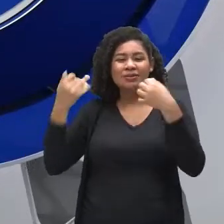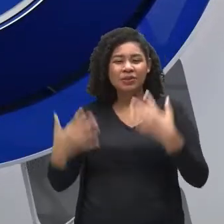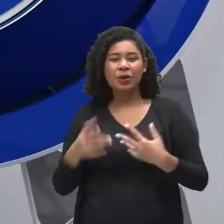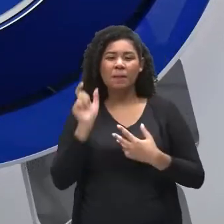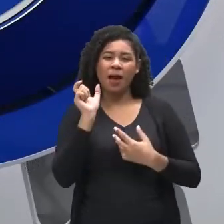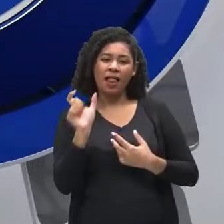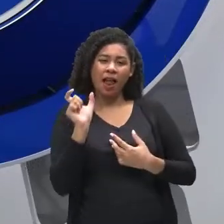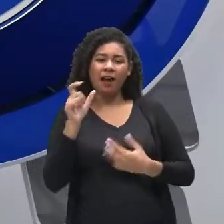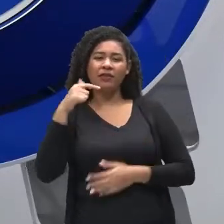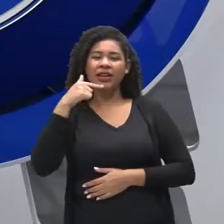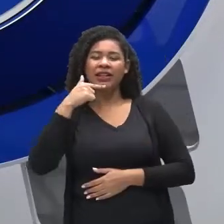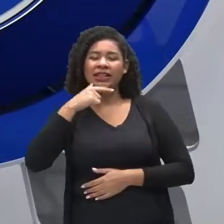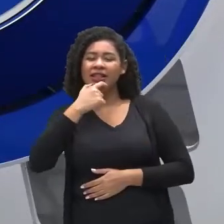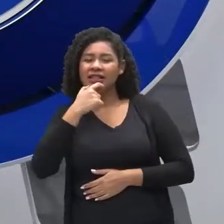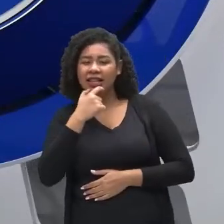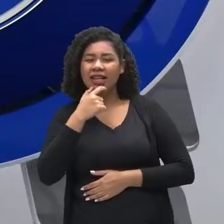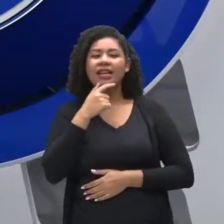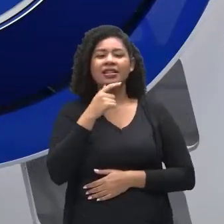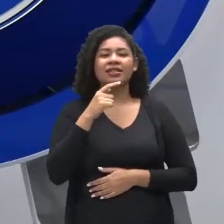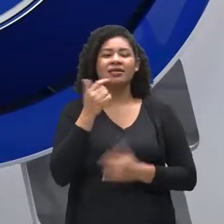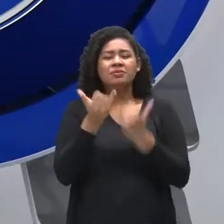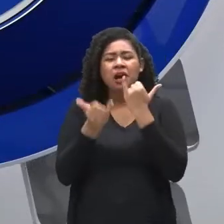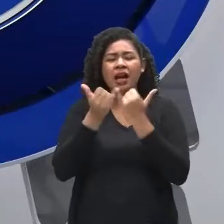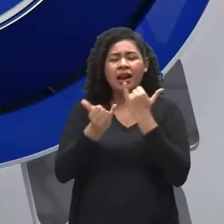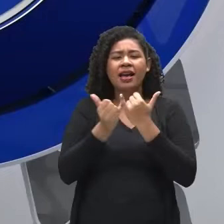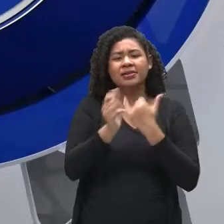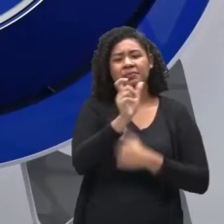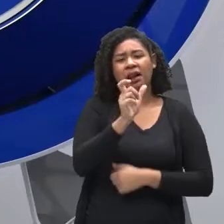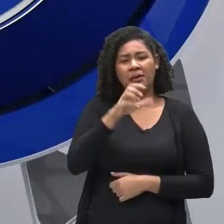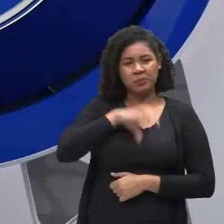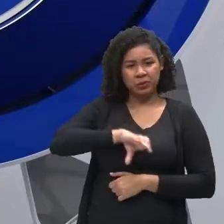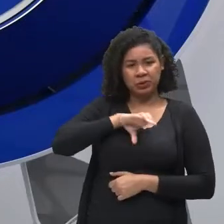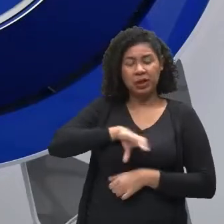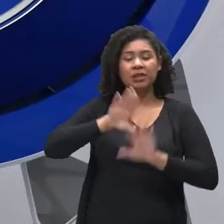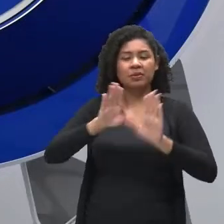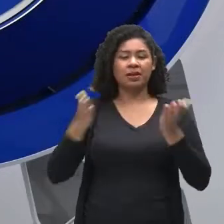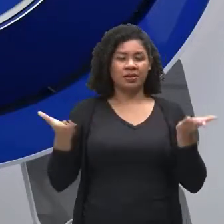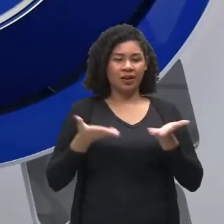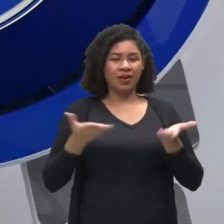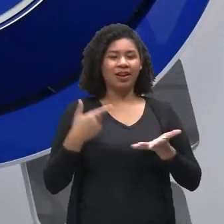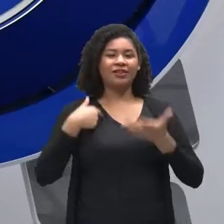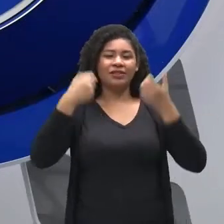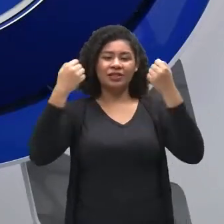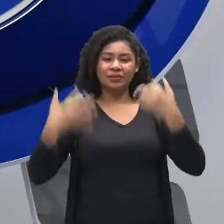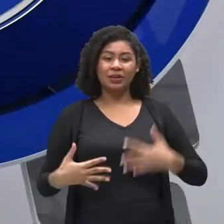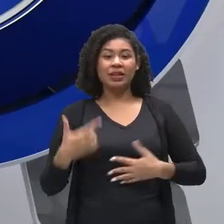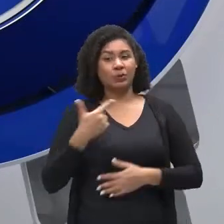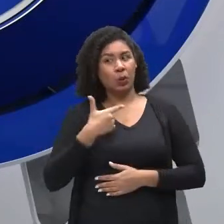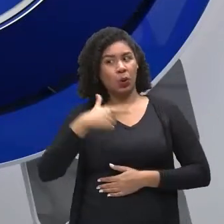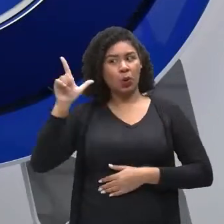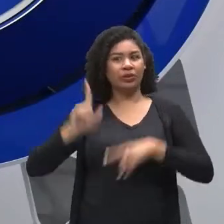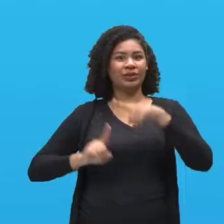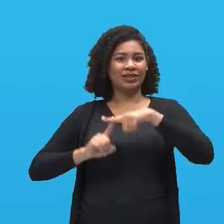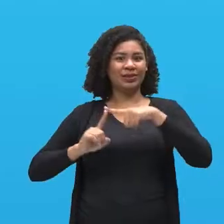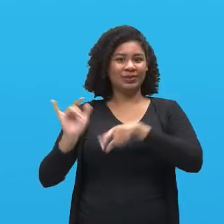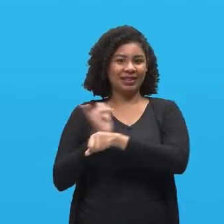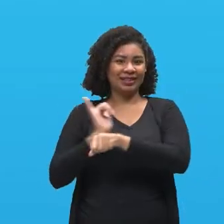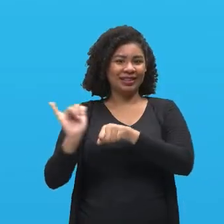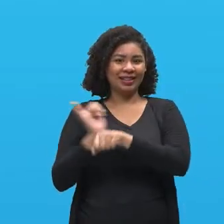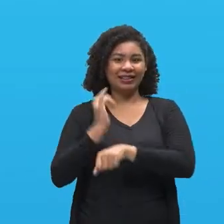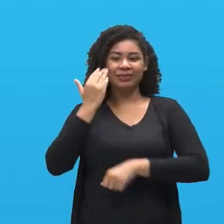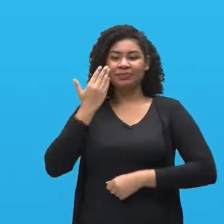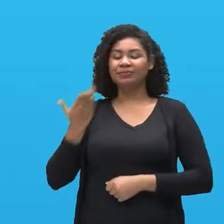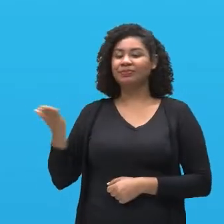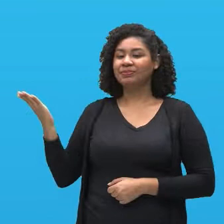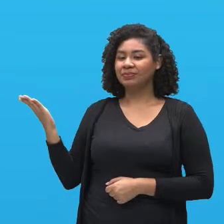palavras-chave. E agora a gente vai revisar um pouco sobre o scanning. Vamos entrar aqui